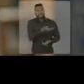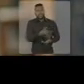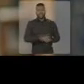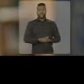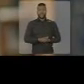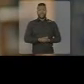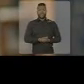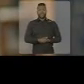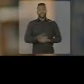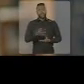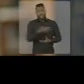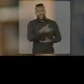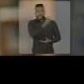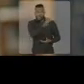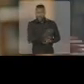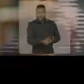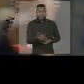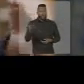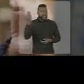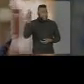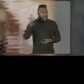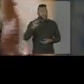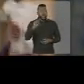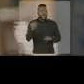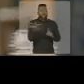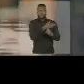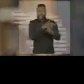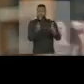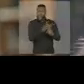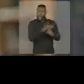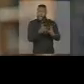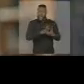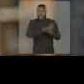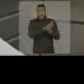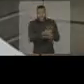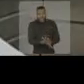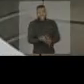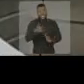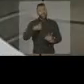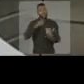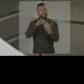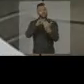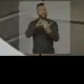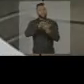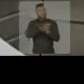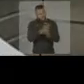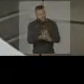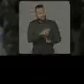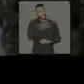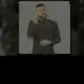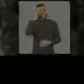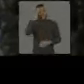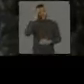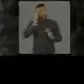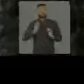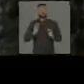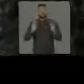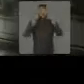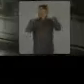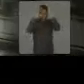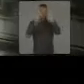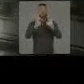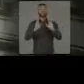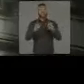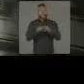defender esse cara, porque esse cara já foi declarado torturador. Eu sou favorável à tortura, tu sabe disso. Até